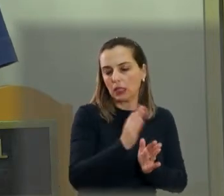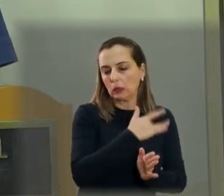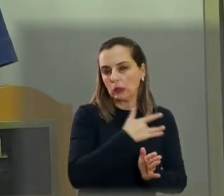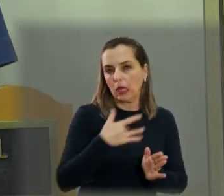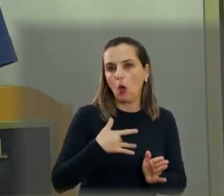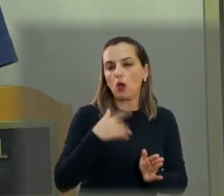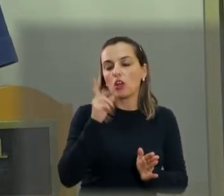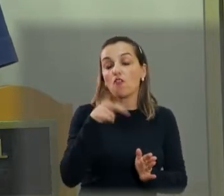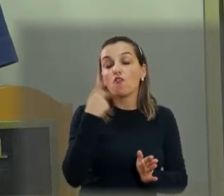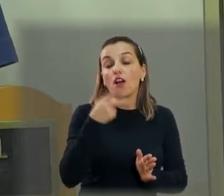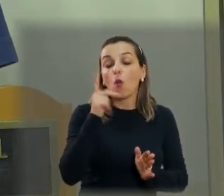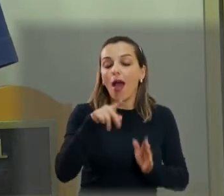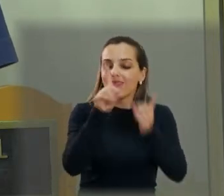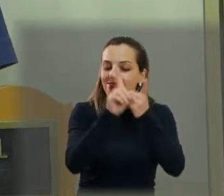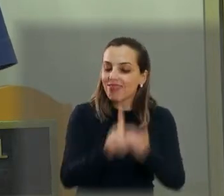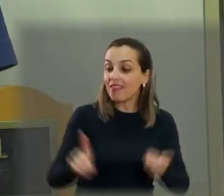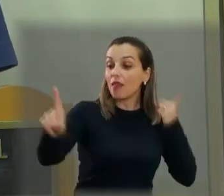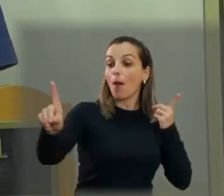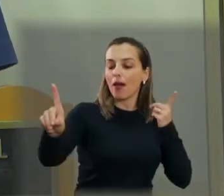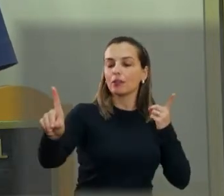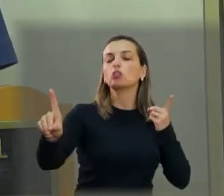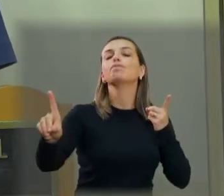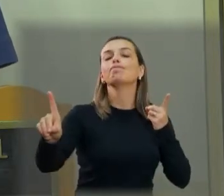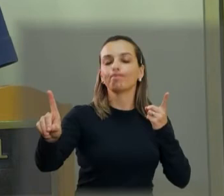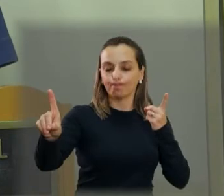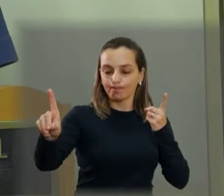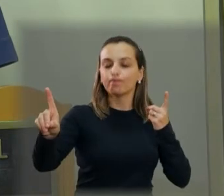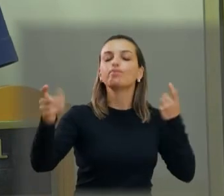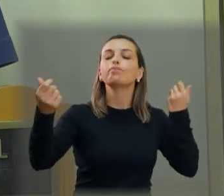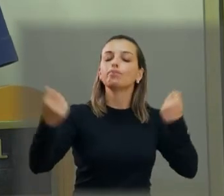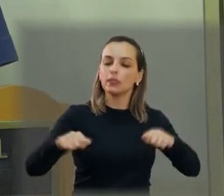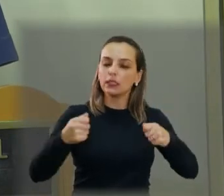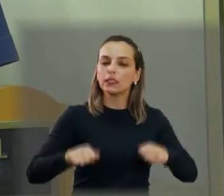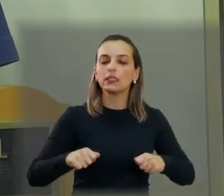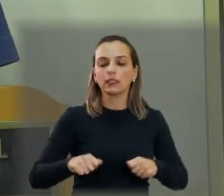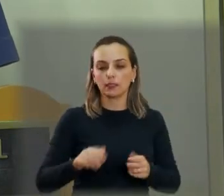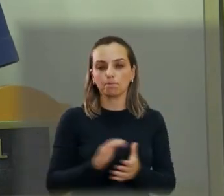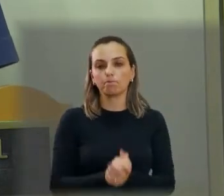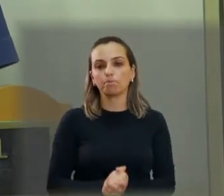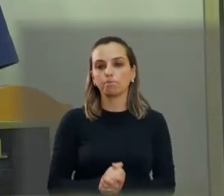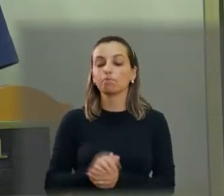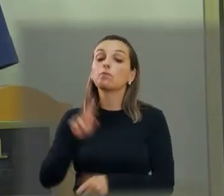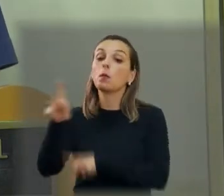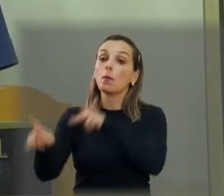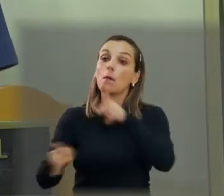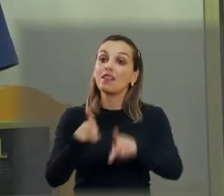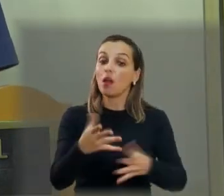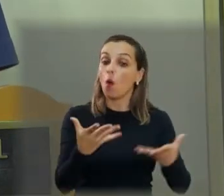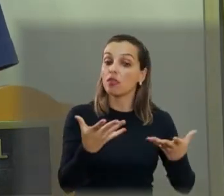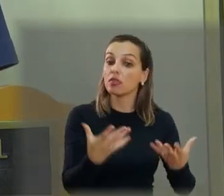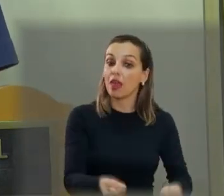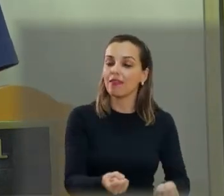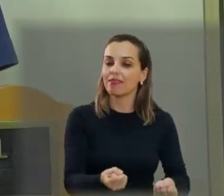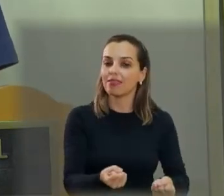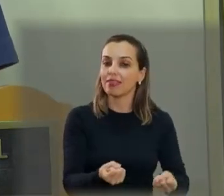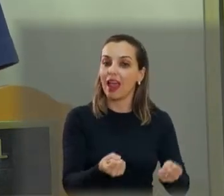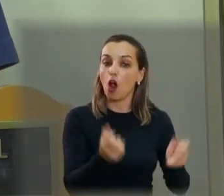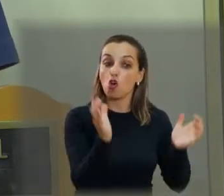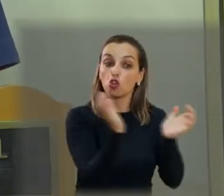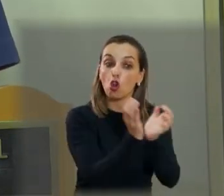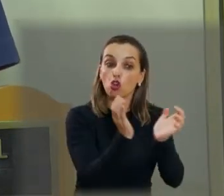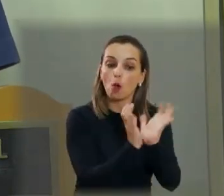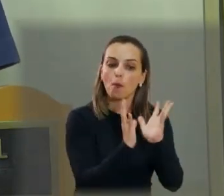importância. E ela usou bem uma expressão que eu queria colocar assim: a população tem que aderir ao combo das